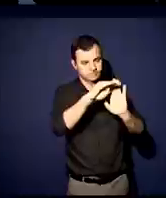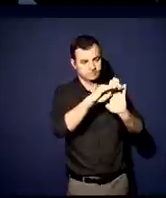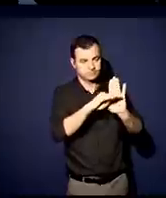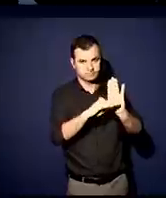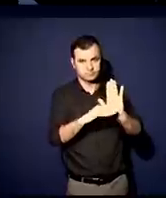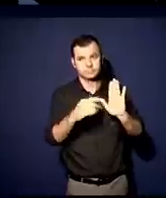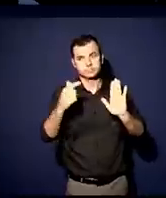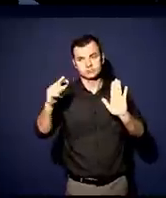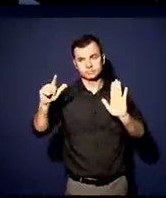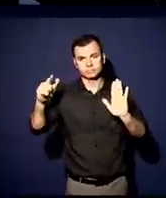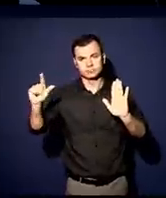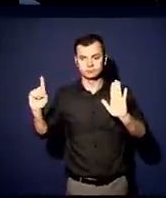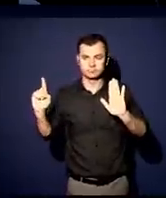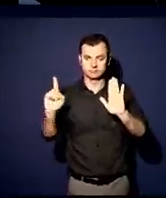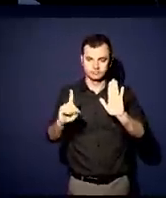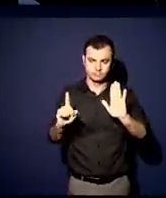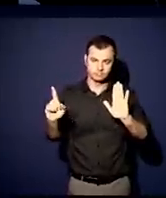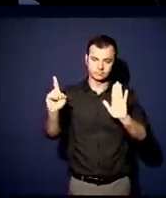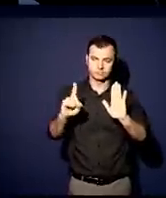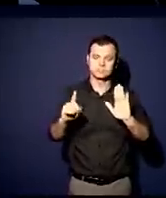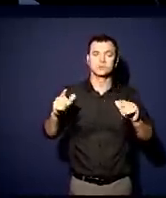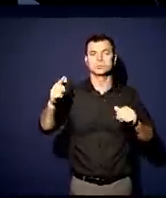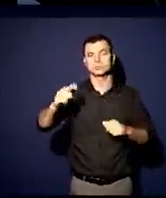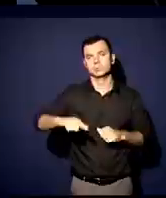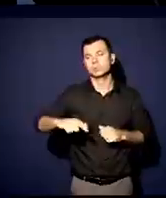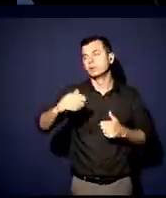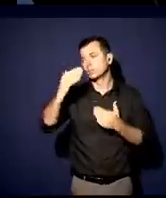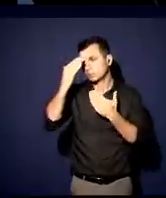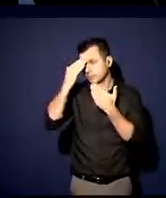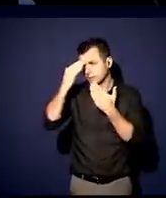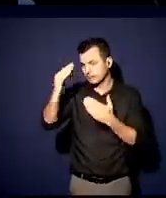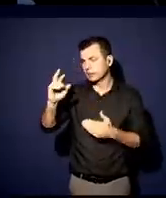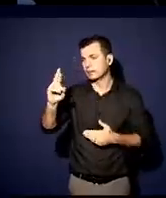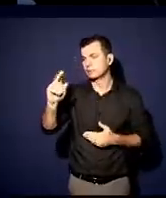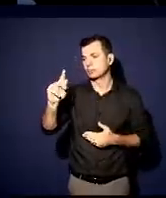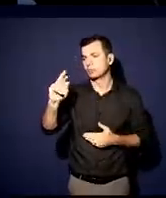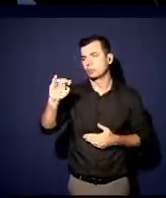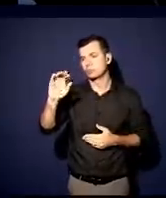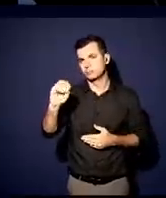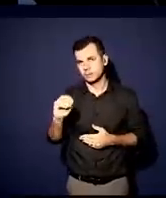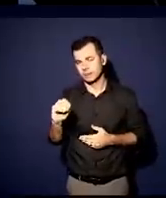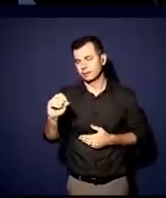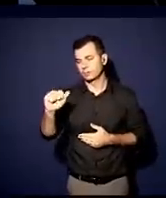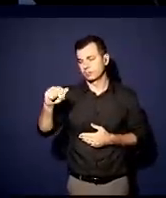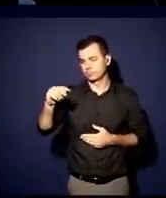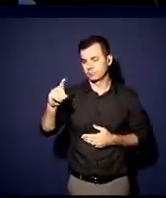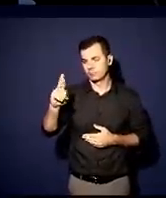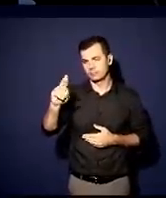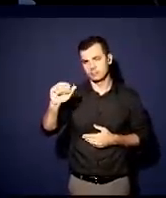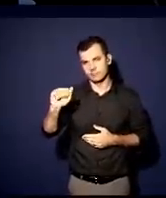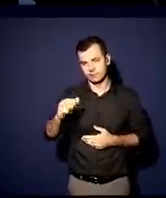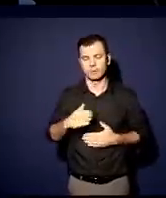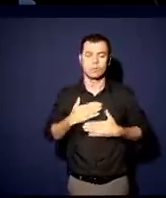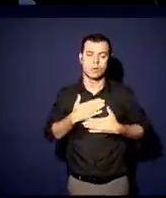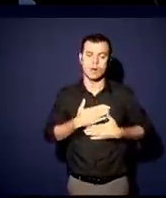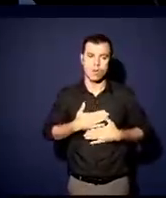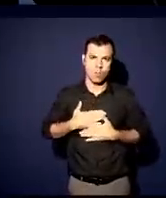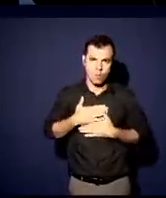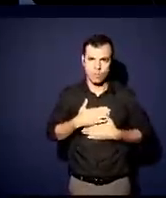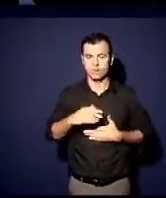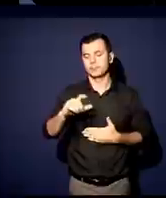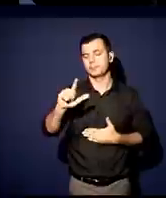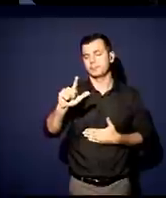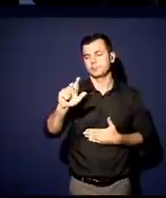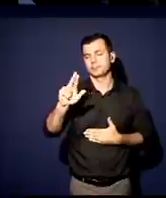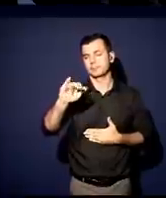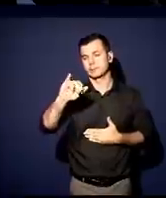convidados. Mais uma vez, Rogério, obrigado pela presença. André, um prazer, uma honra ter você aqui. Luiz, prazer também nesse